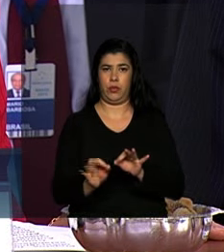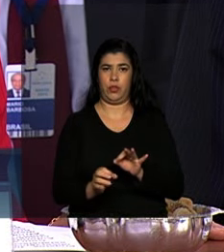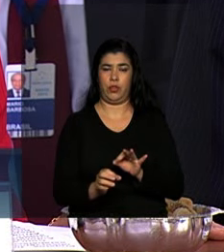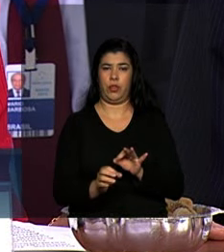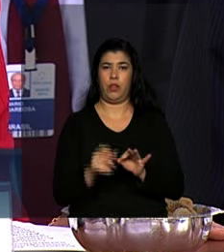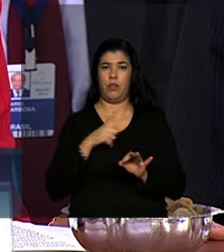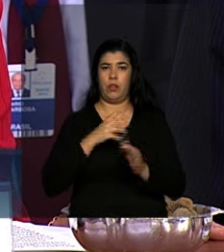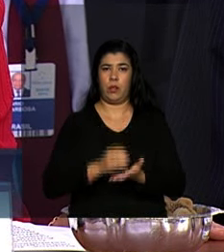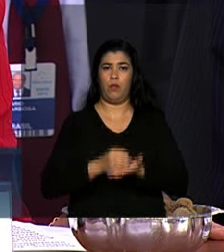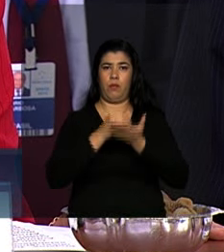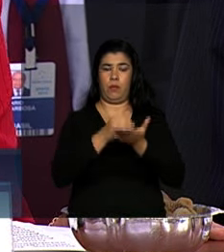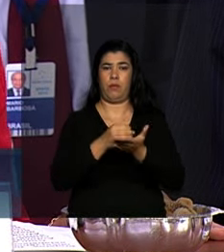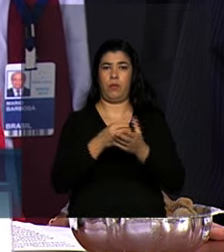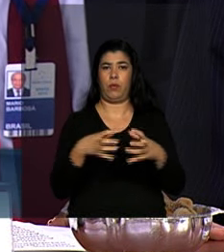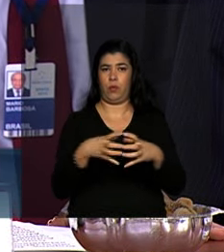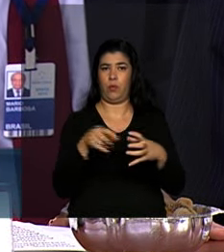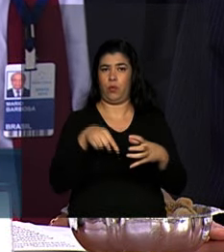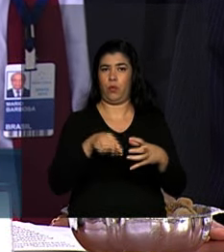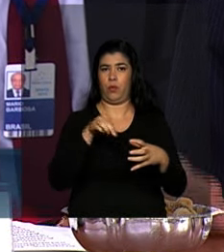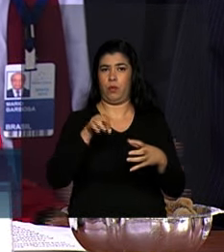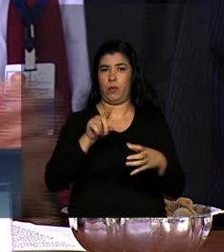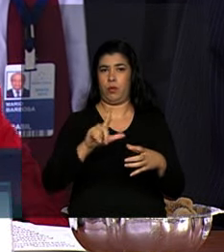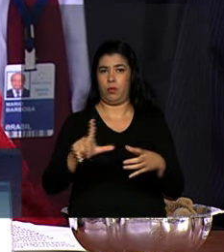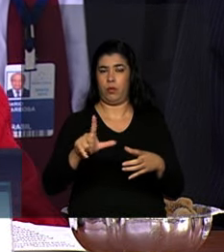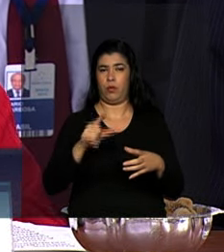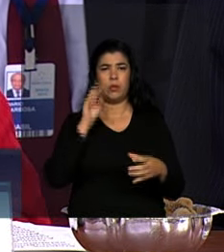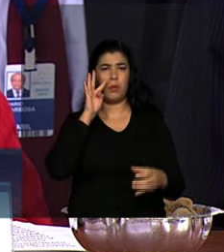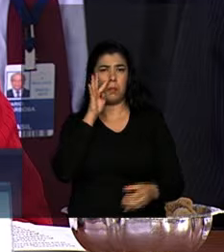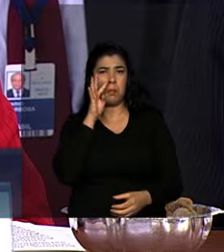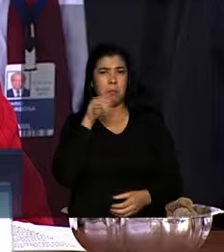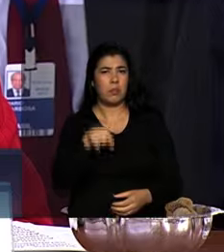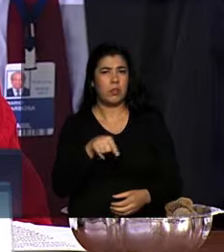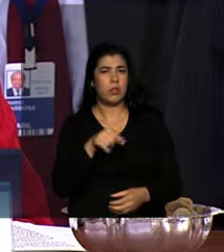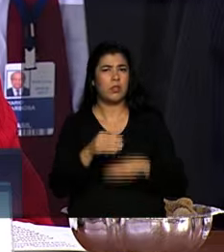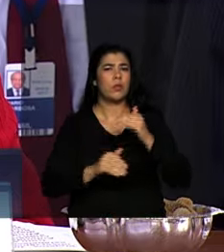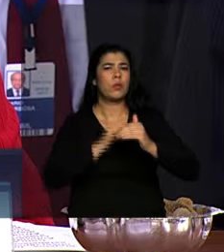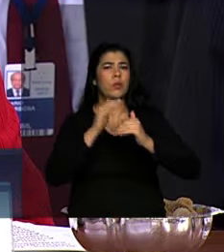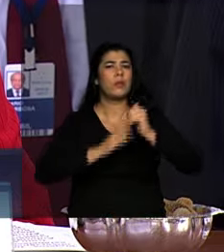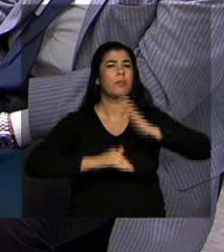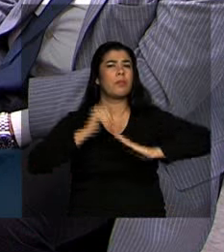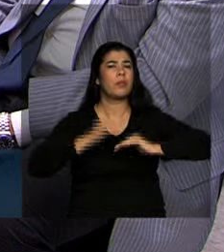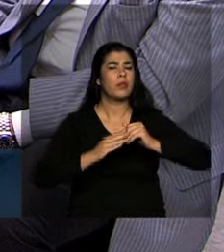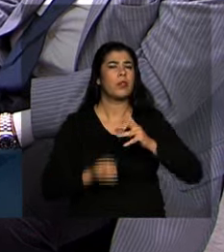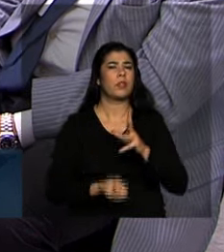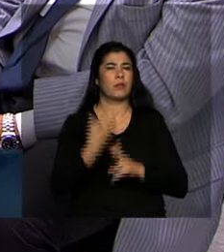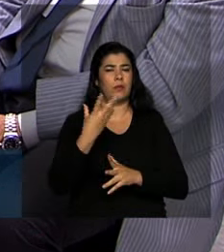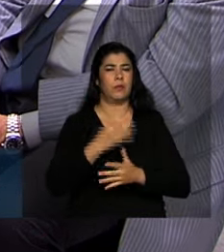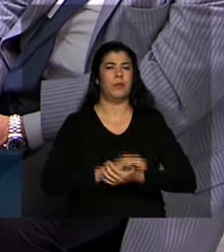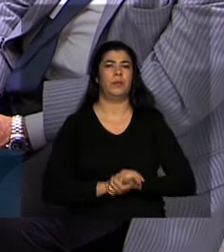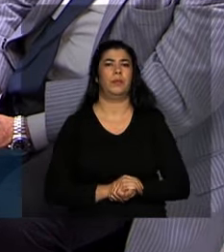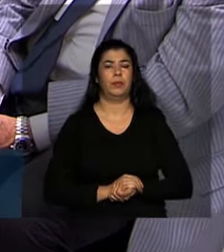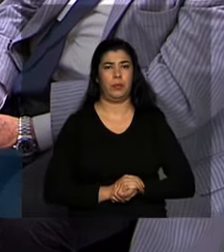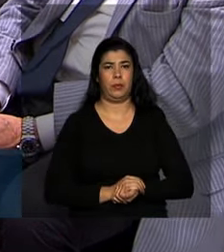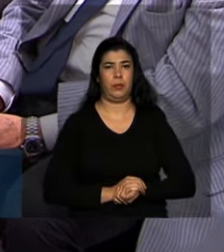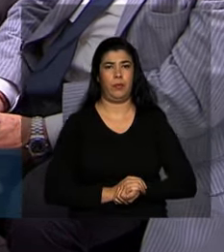bloco à observância dos preceitos ali estabelecidos.